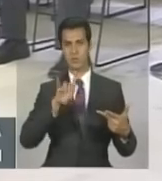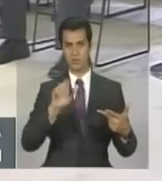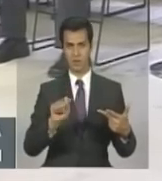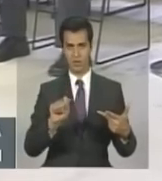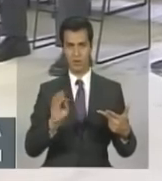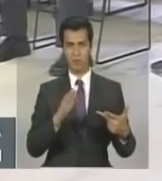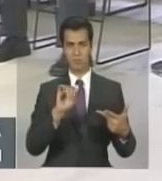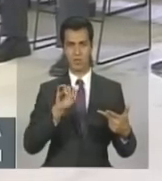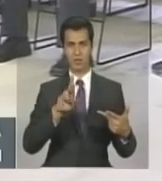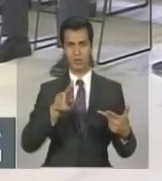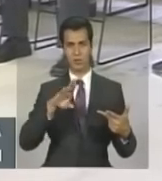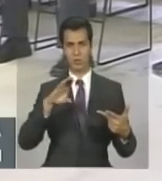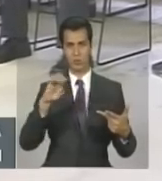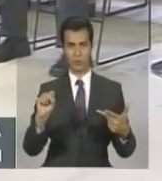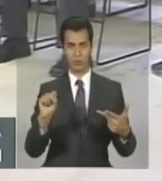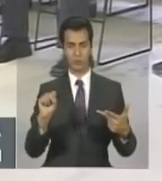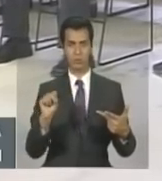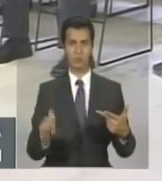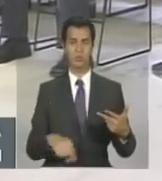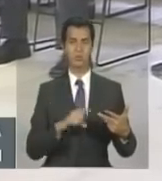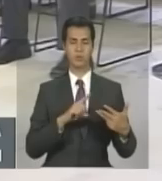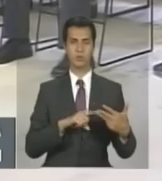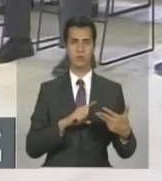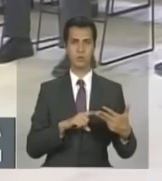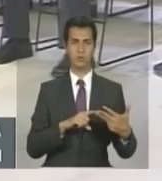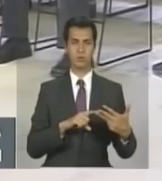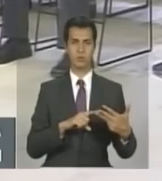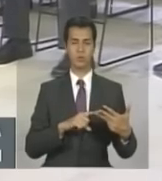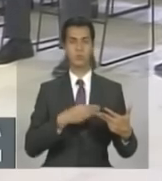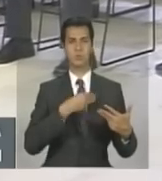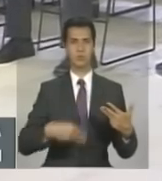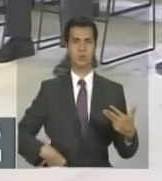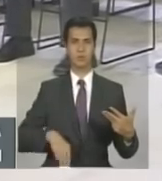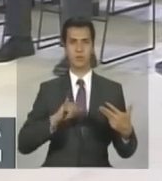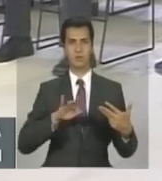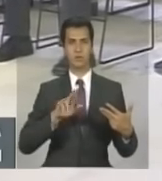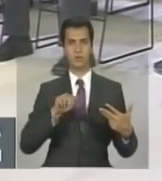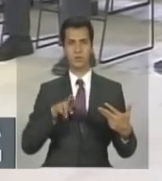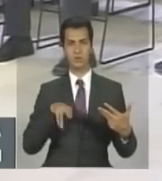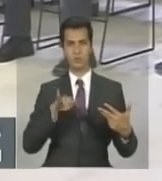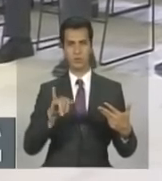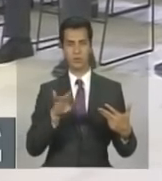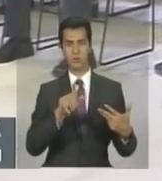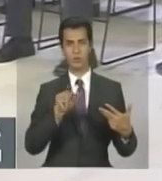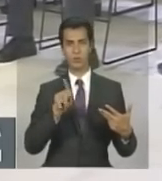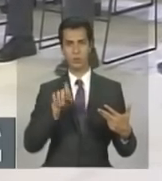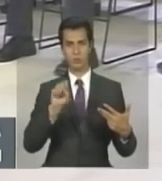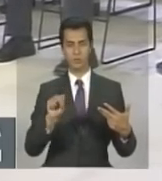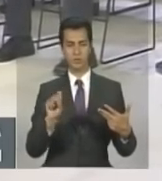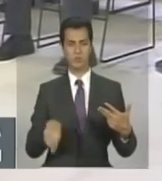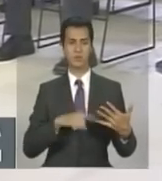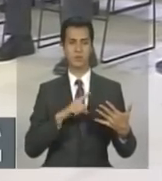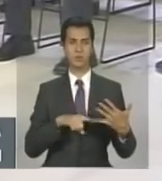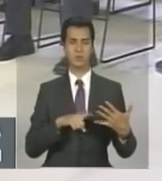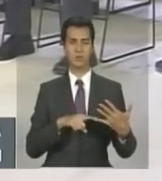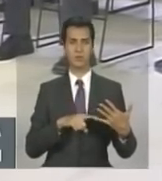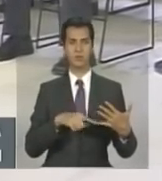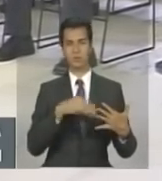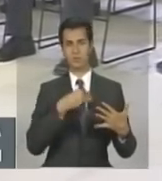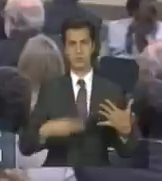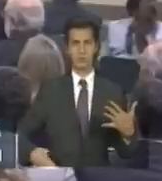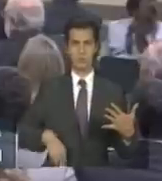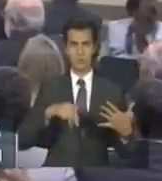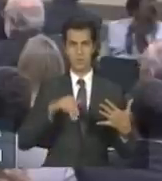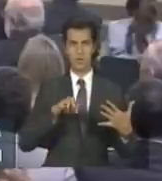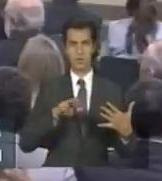Proteção de Promoção da Igualdade Racial, Irine Lopes, da Secretaria de Política para as Mulheres, Maria do